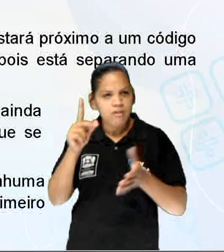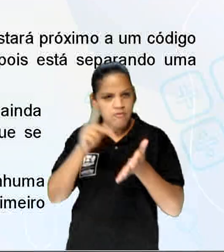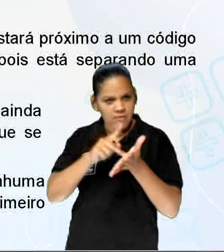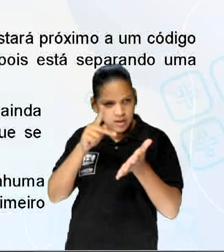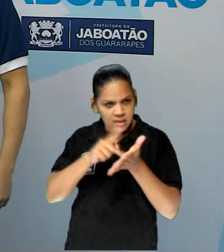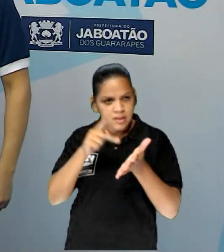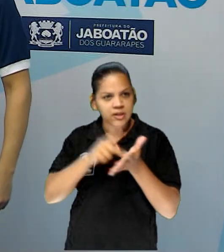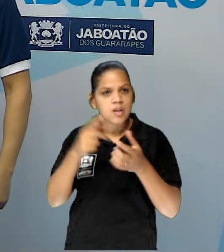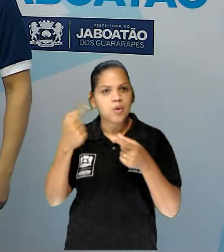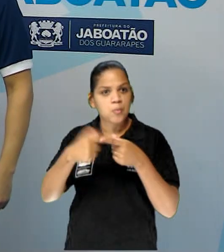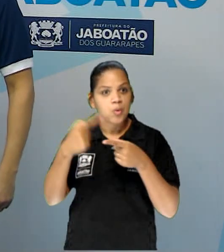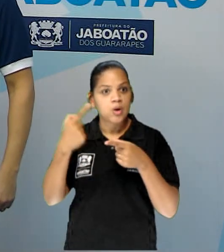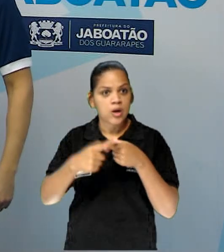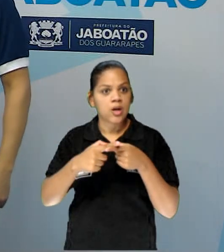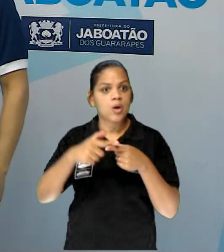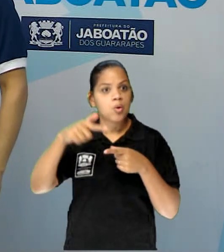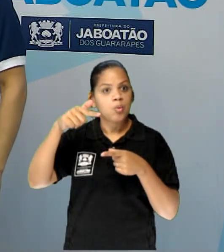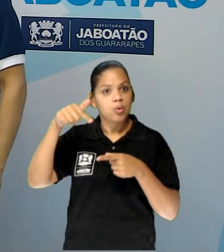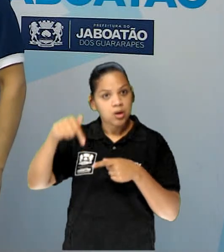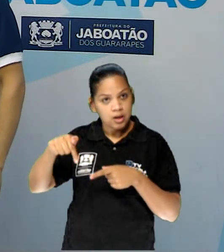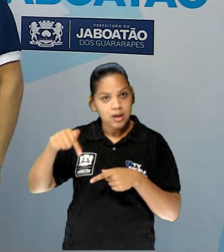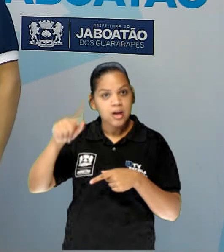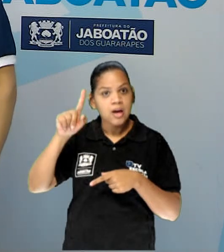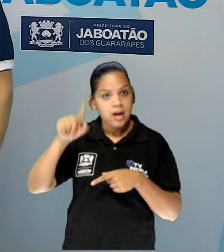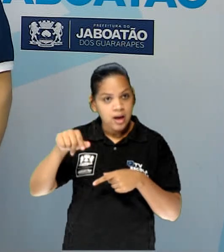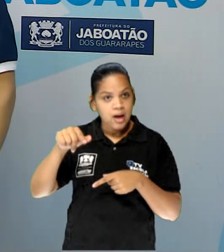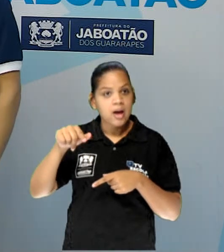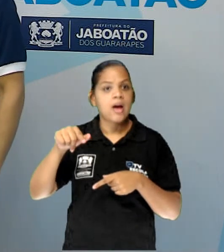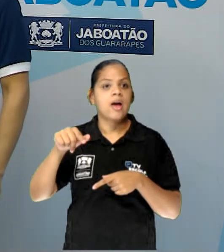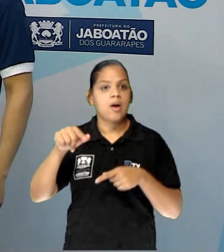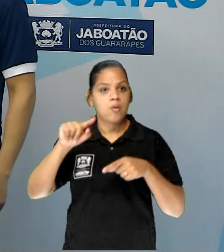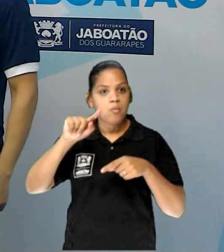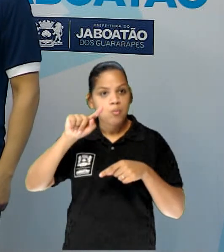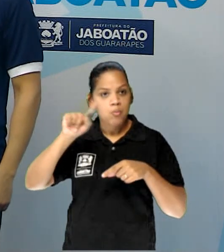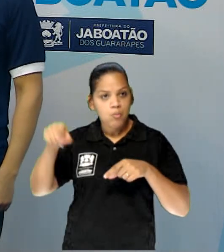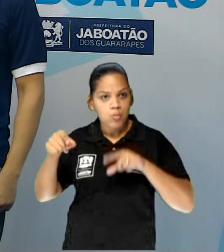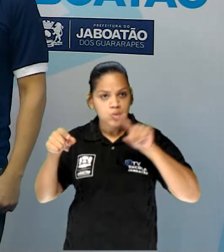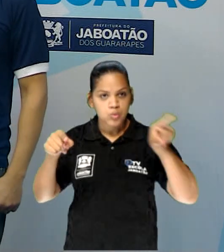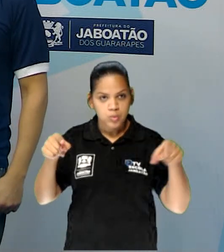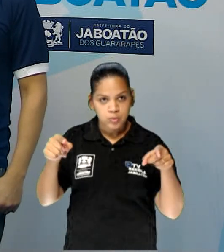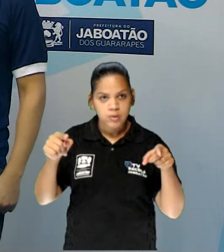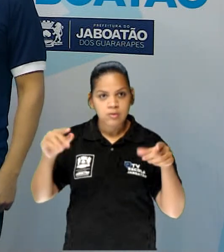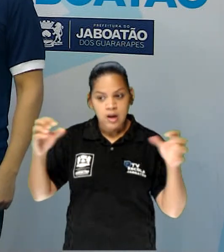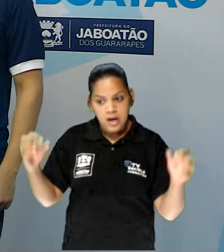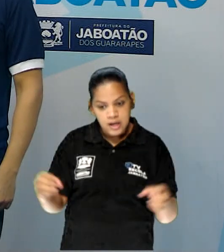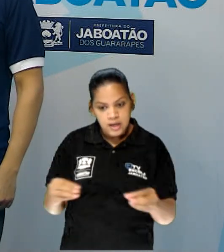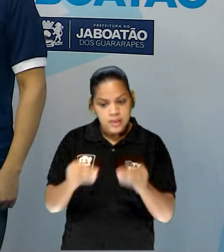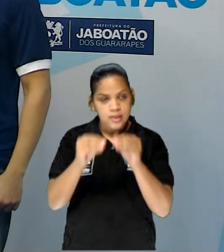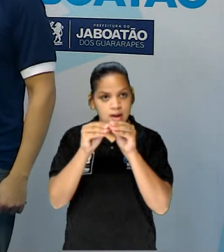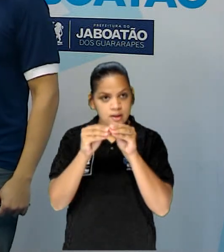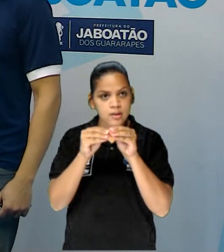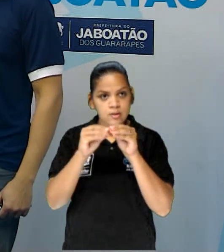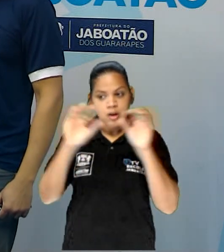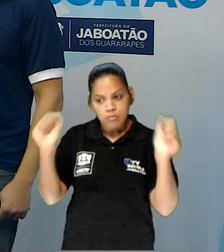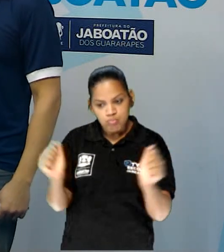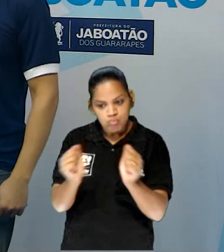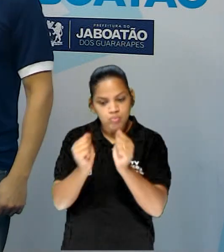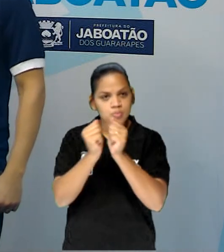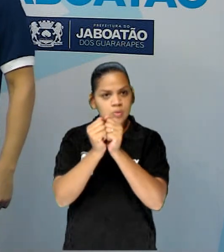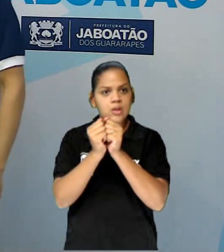que é uma conjunção subordinativa integrante e ele está localizado aqui justamente para unir as